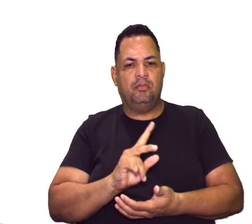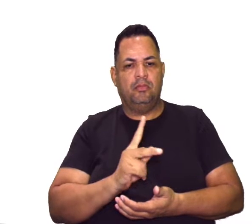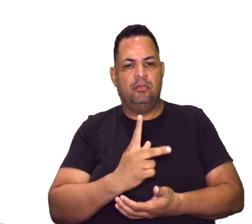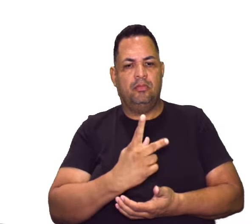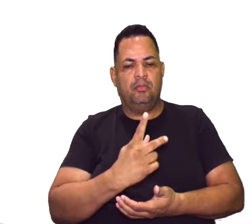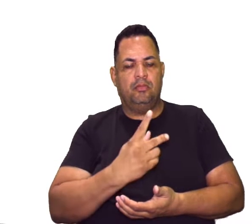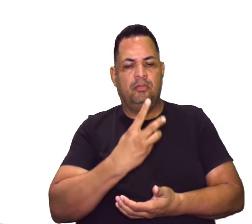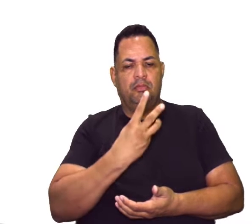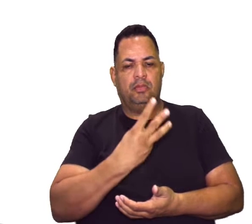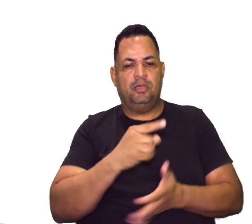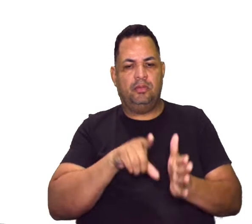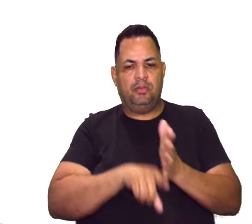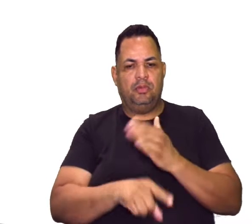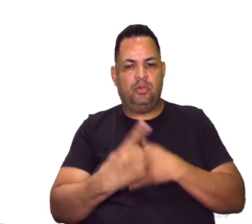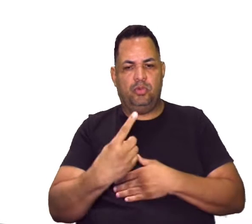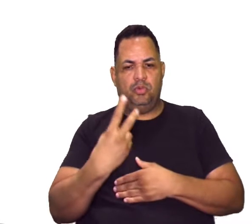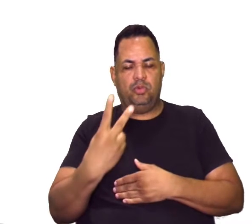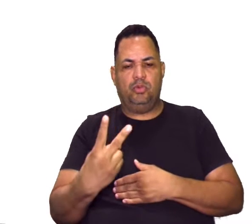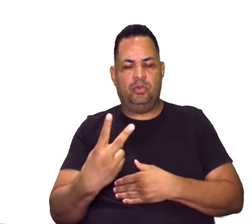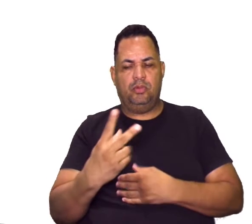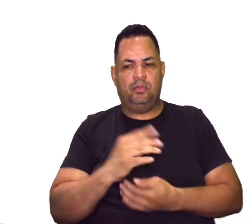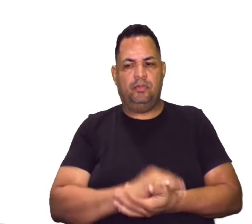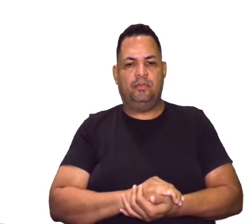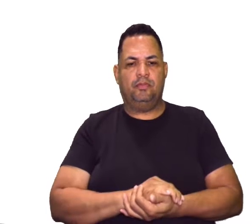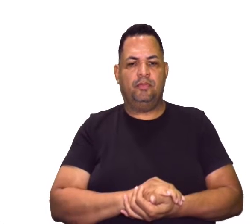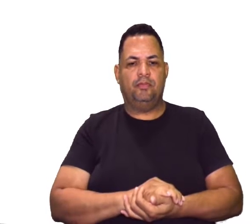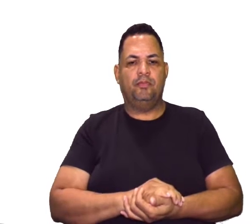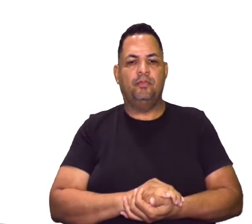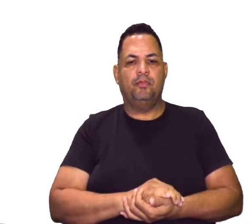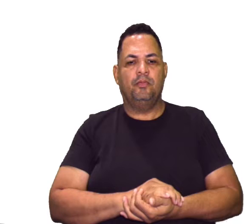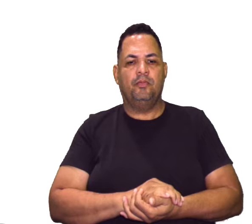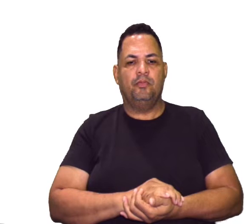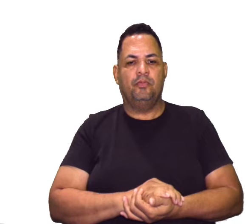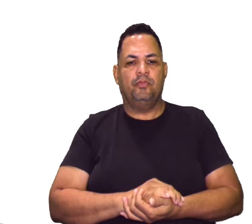HClO3, 3 menos 1, 2. E o